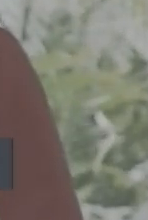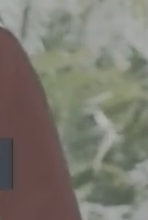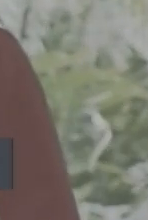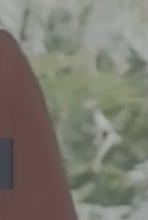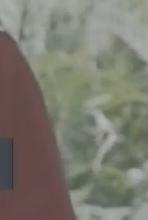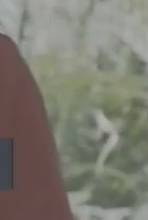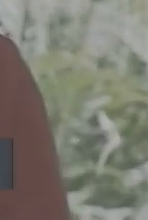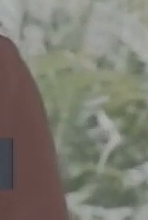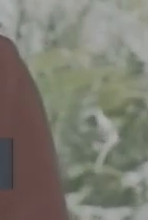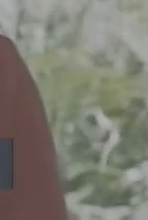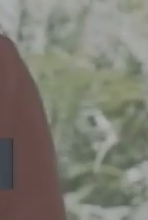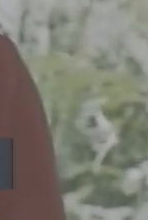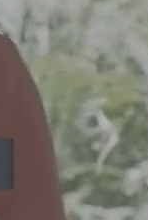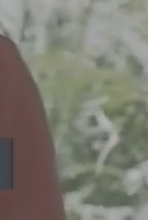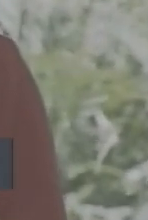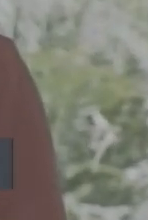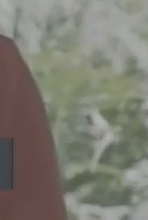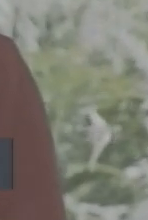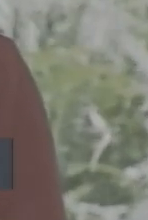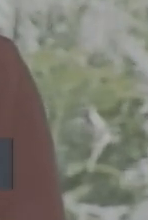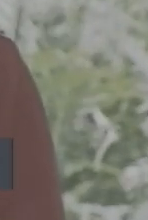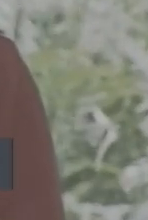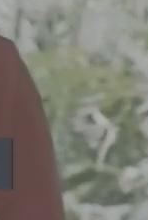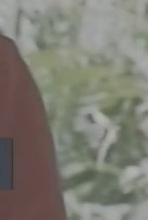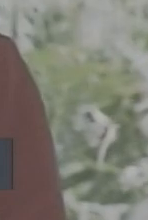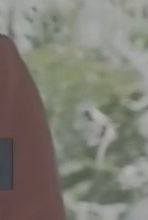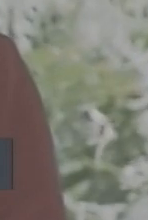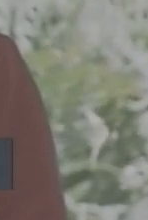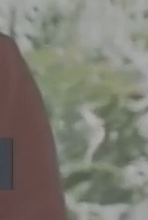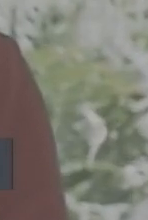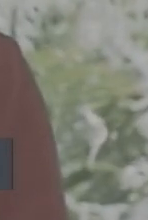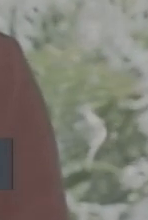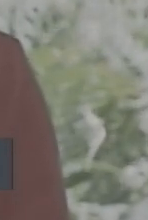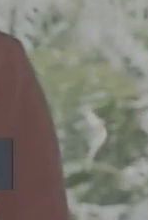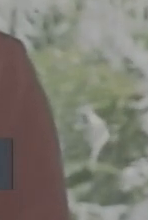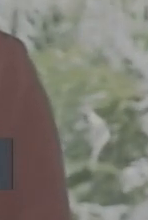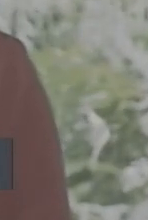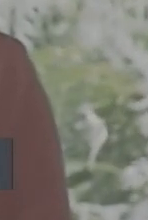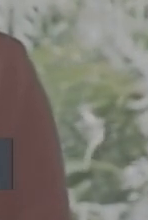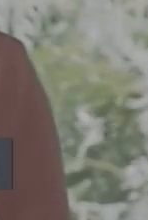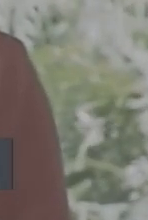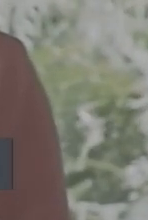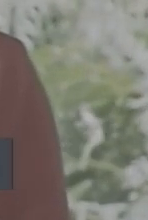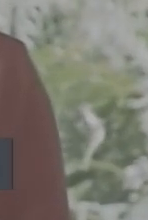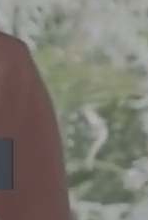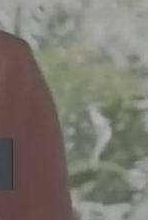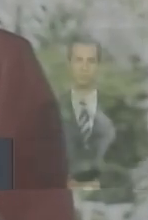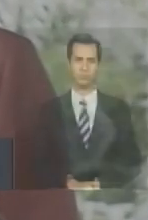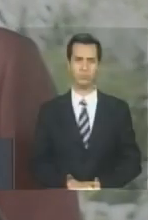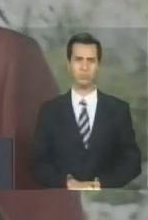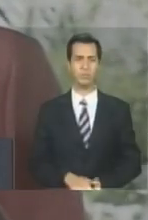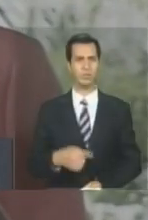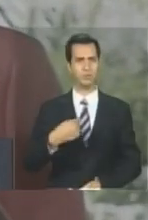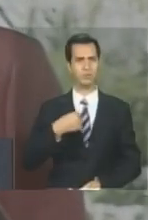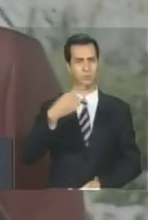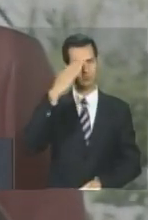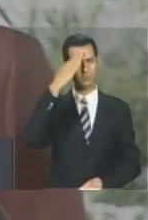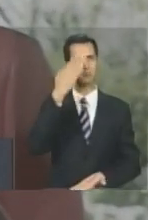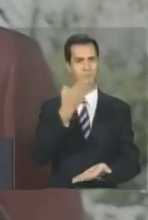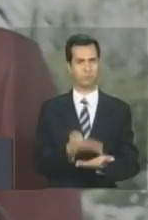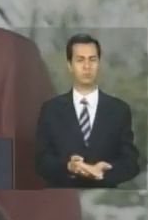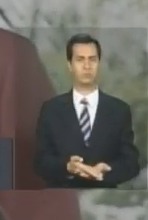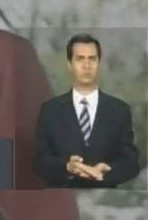d'amitié fraternelle, d'ouverture au dialogue et de respect mutuel. Tenho certeza, je suis